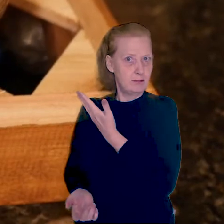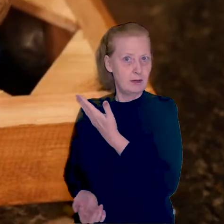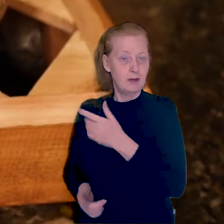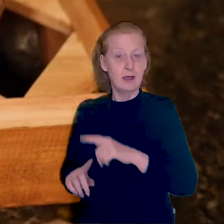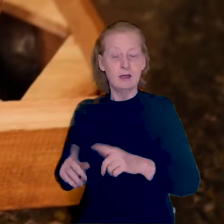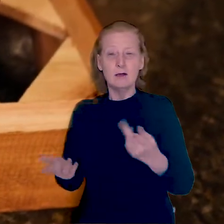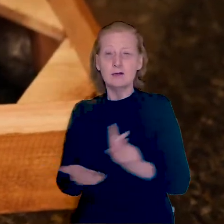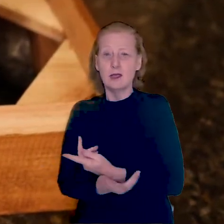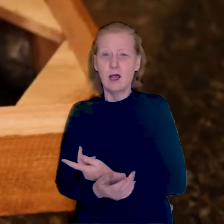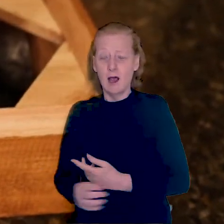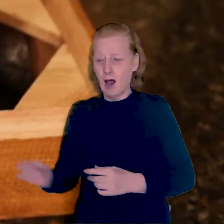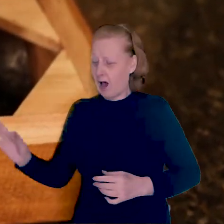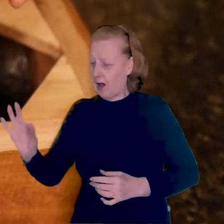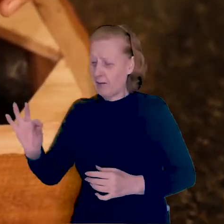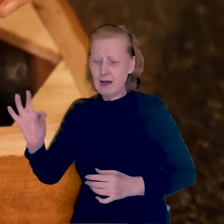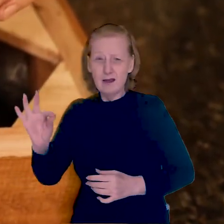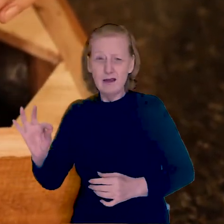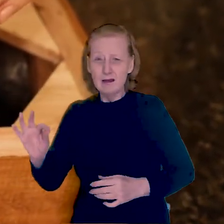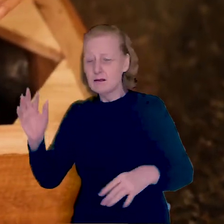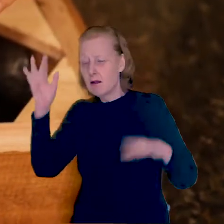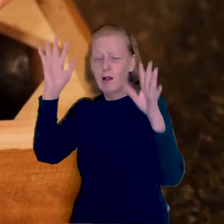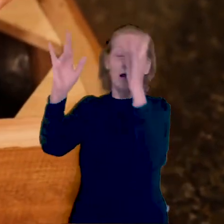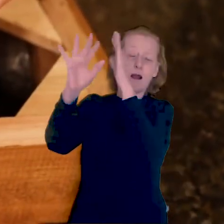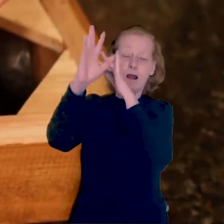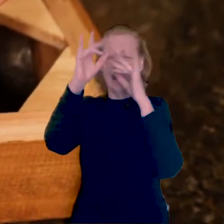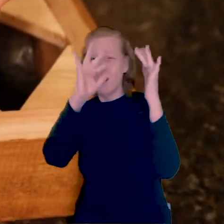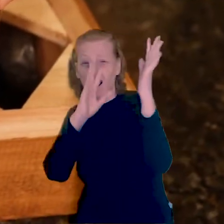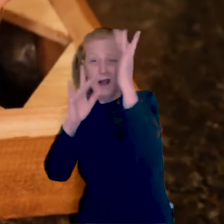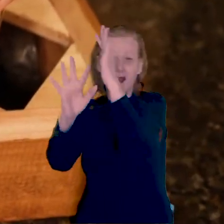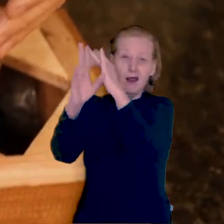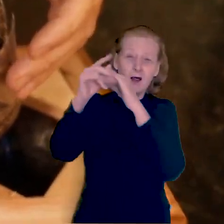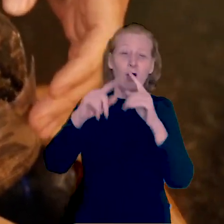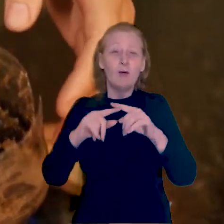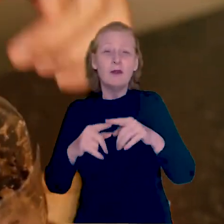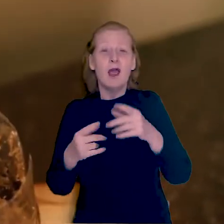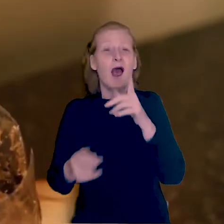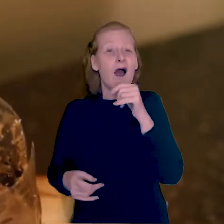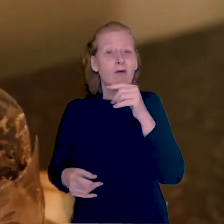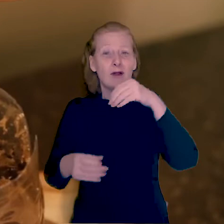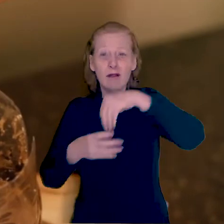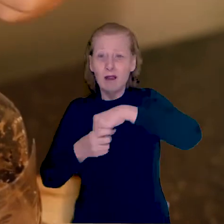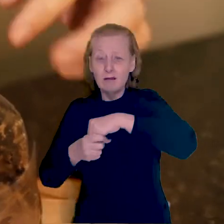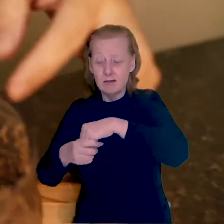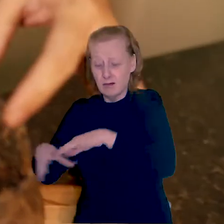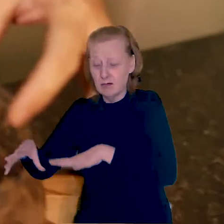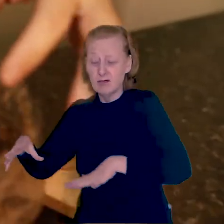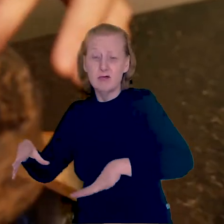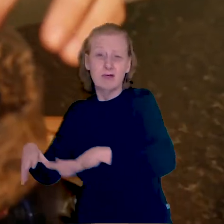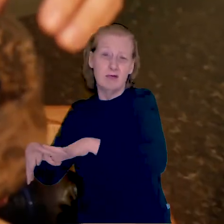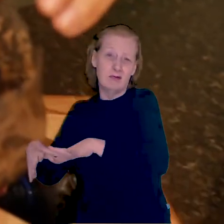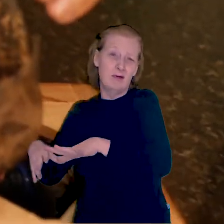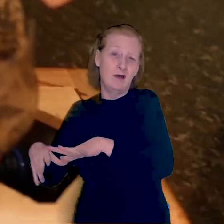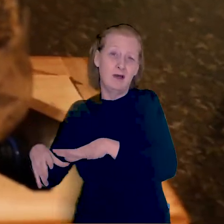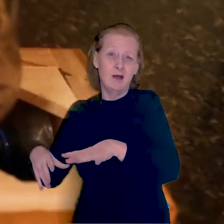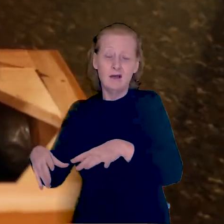As abelhas estão bem desorientadas, não conseguem nem voar. A umidade é tanto na isca